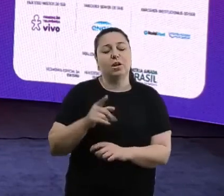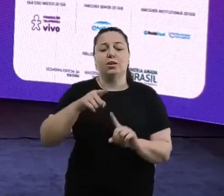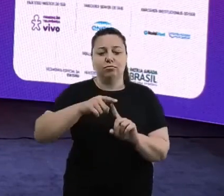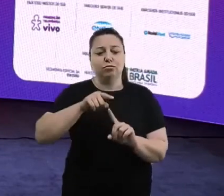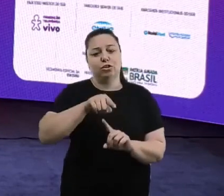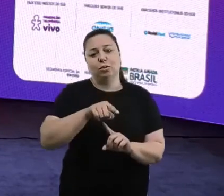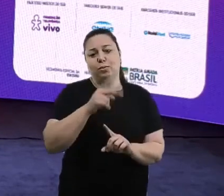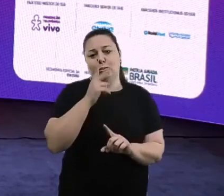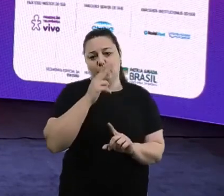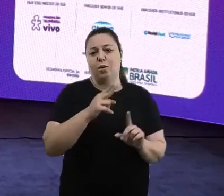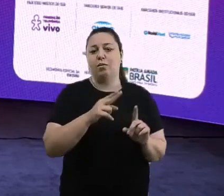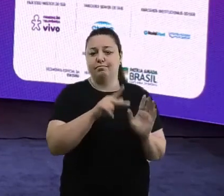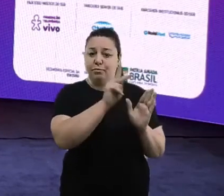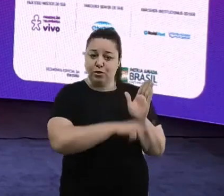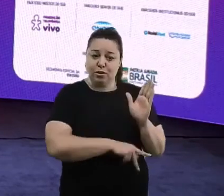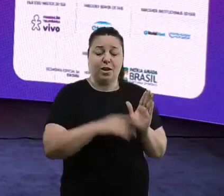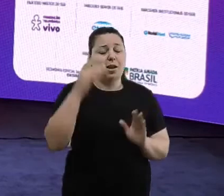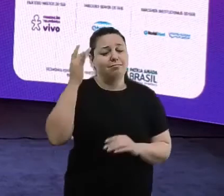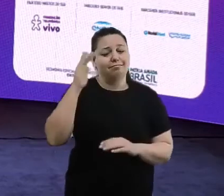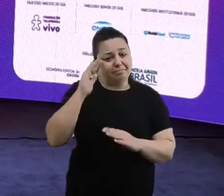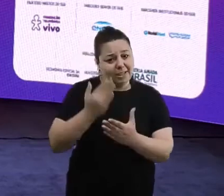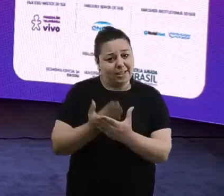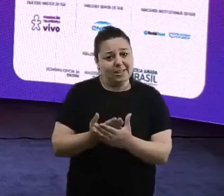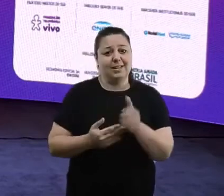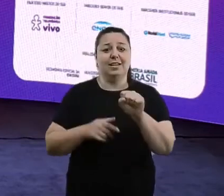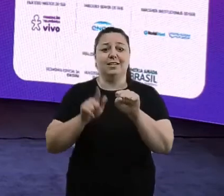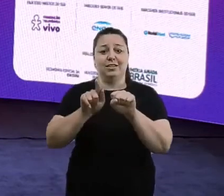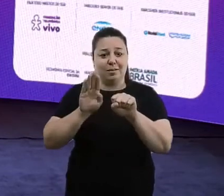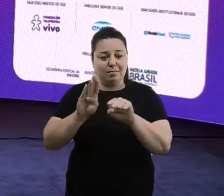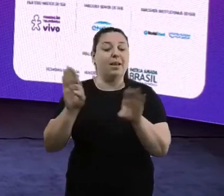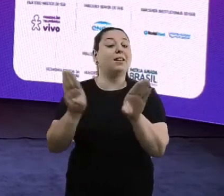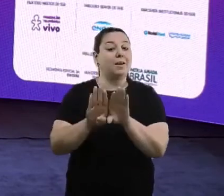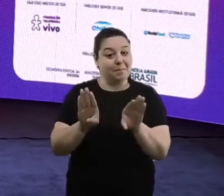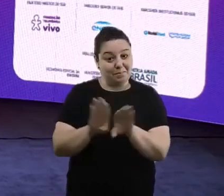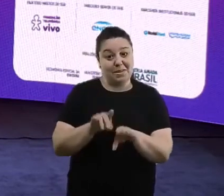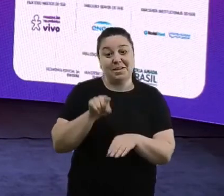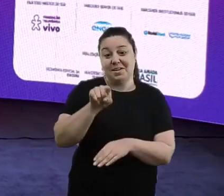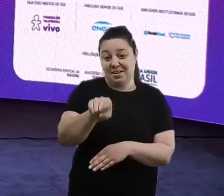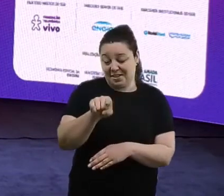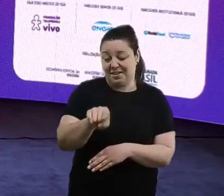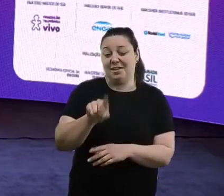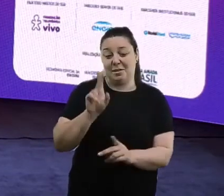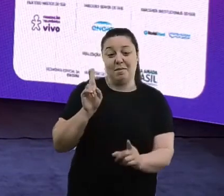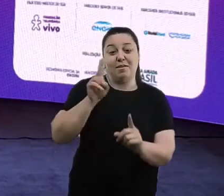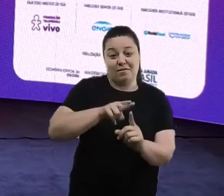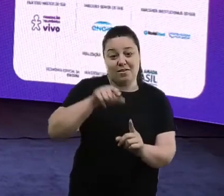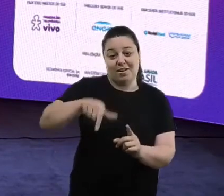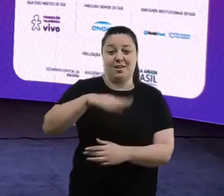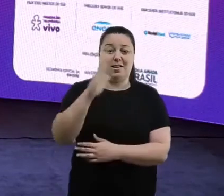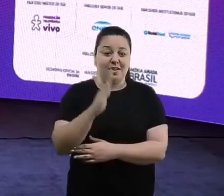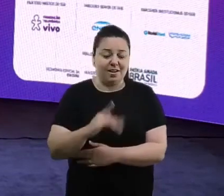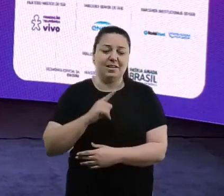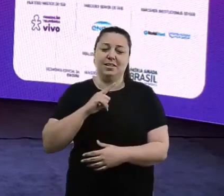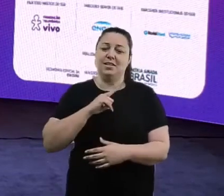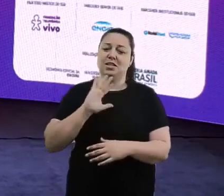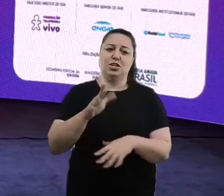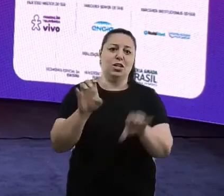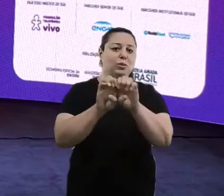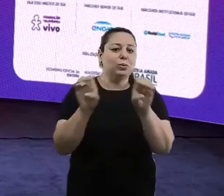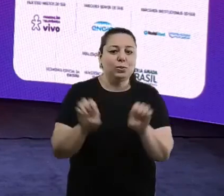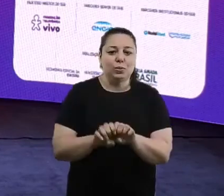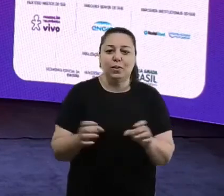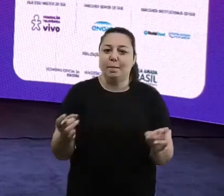SGB mesmo é uma super fonte no Brasil, né, que a gente tem um movimento aí estruturado, tem várias formas de